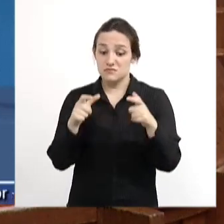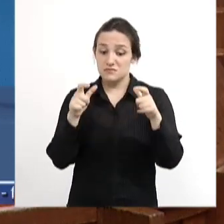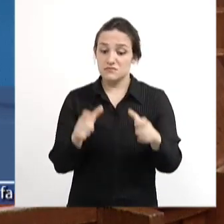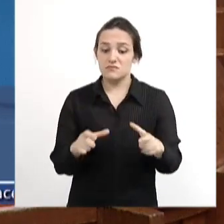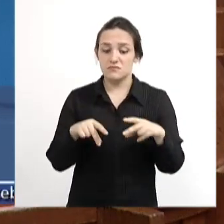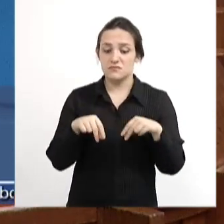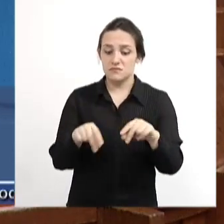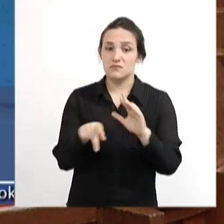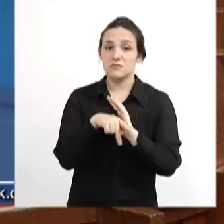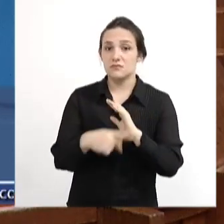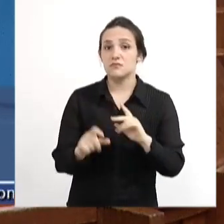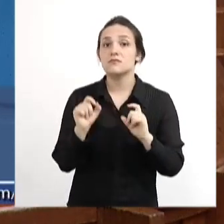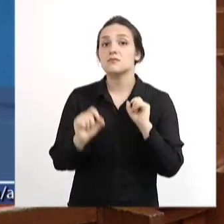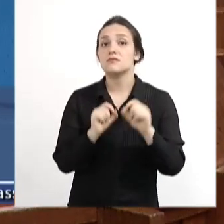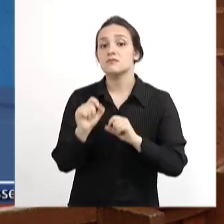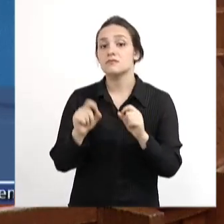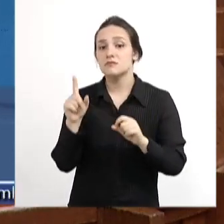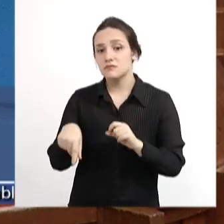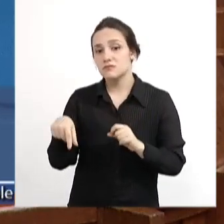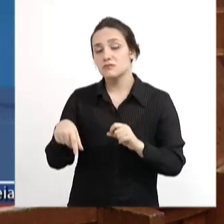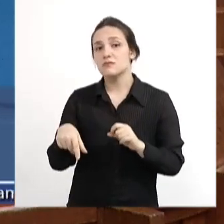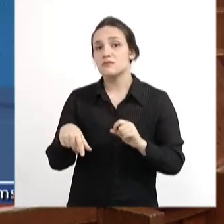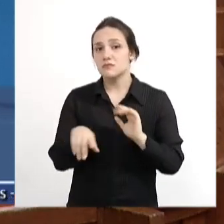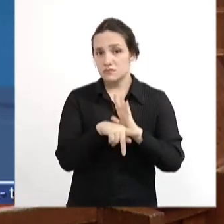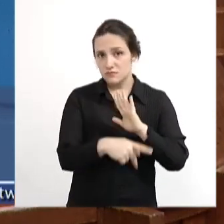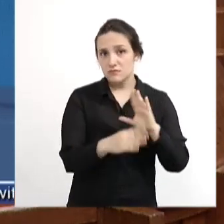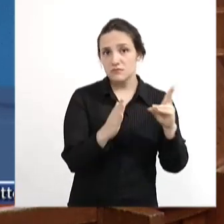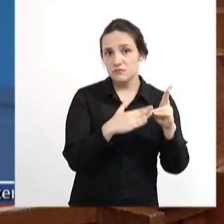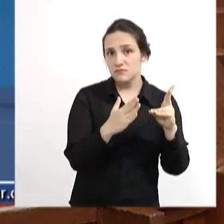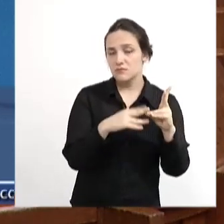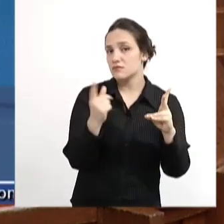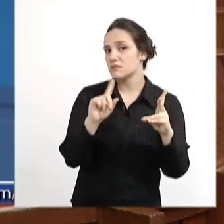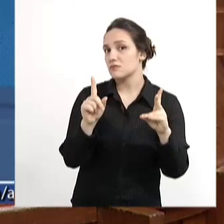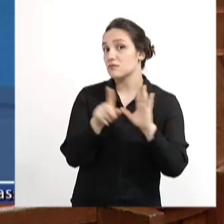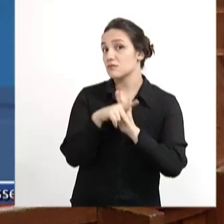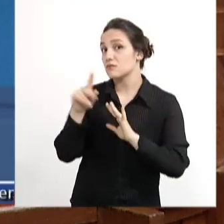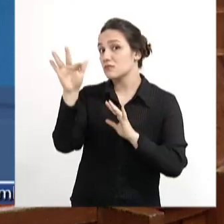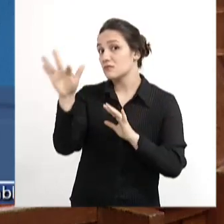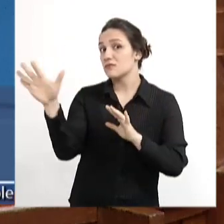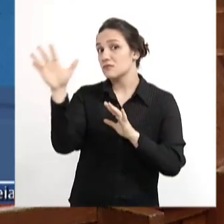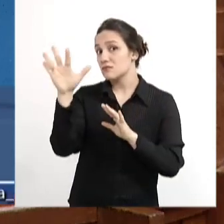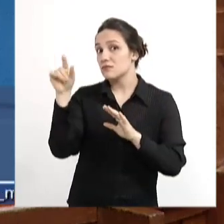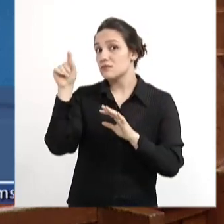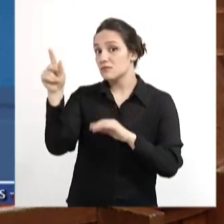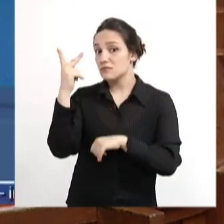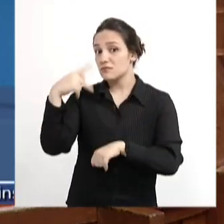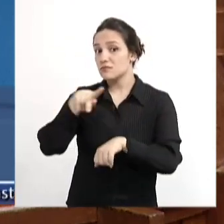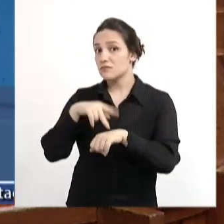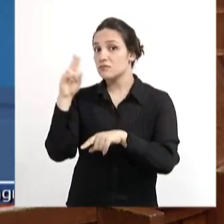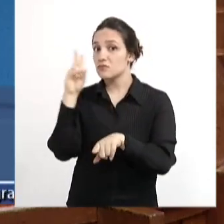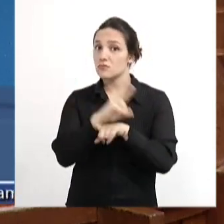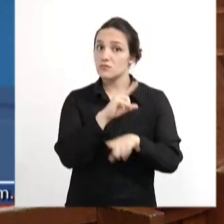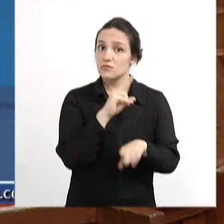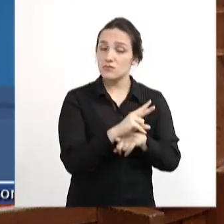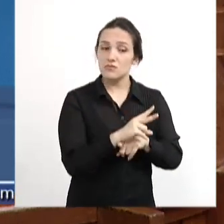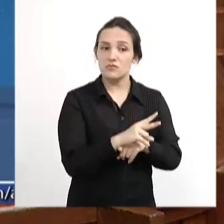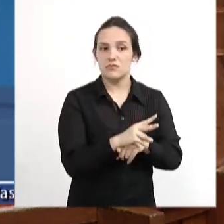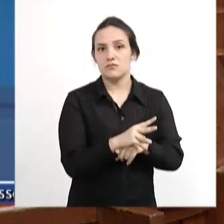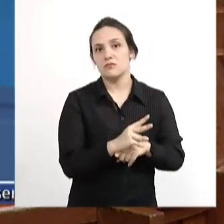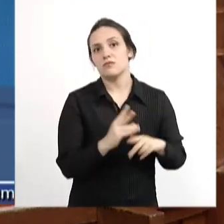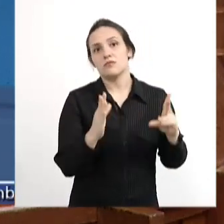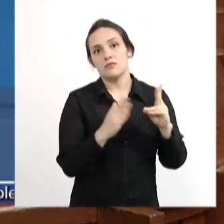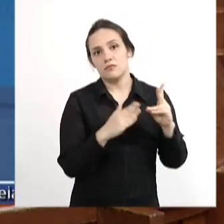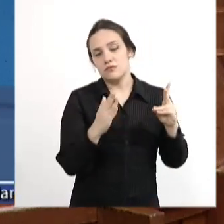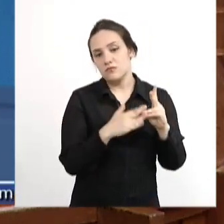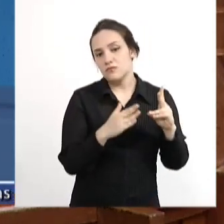certo? Para que o índio usa como uso frutuário. Então, o que é que o índio está fazendo hoje?